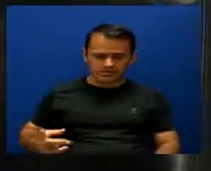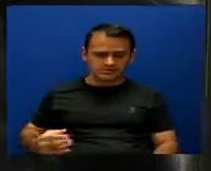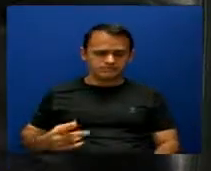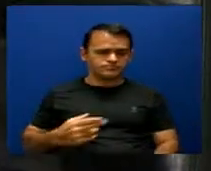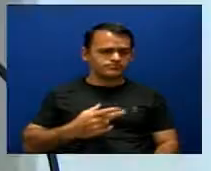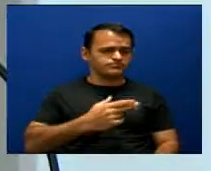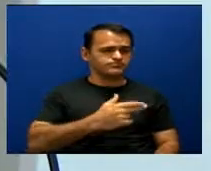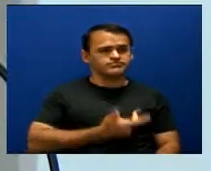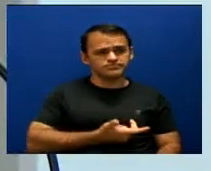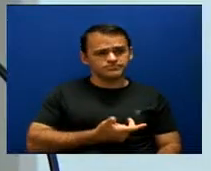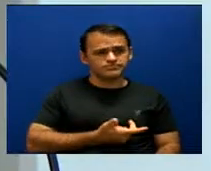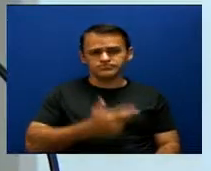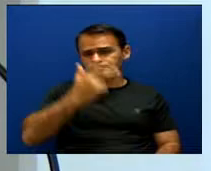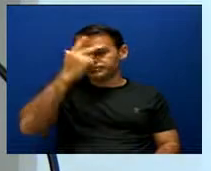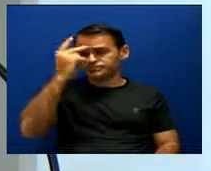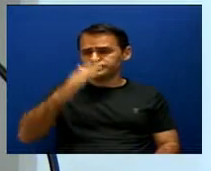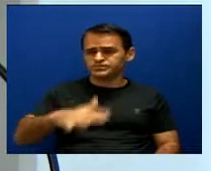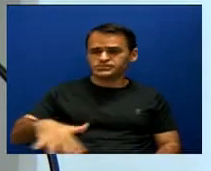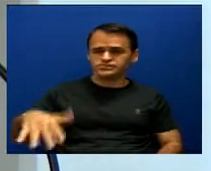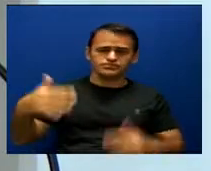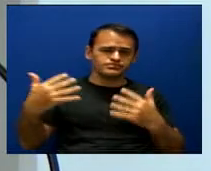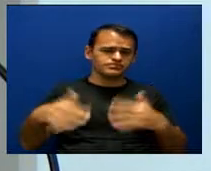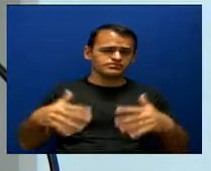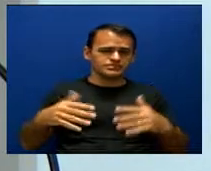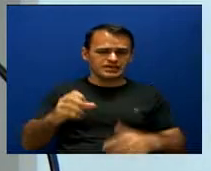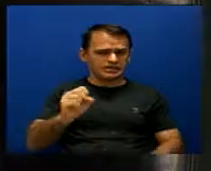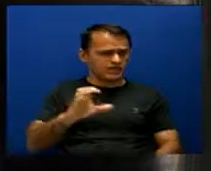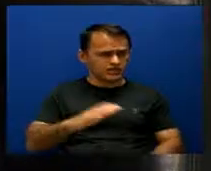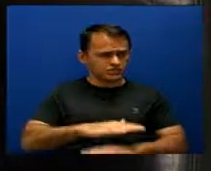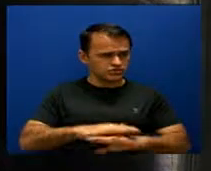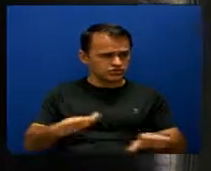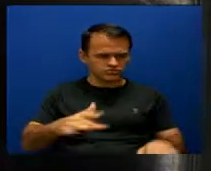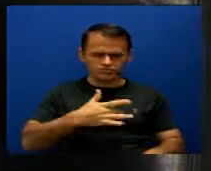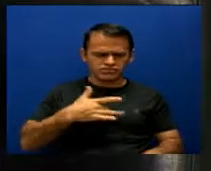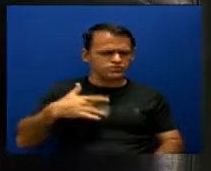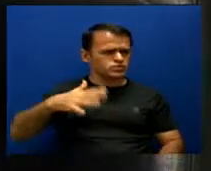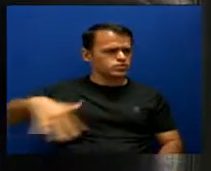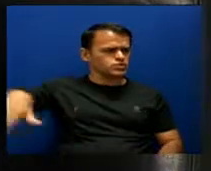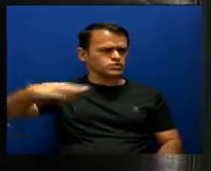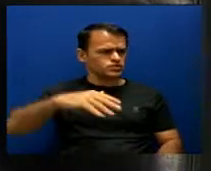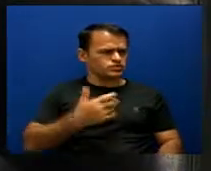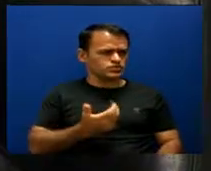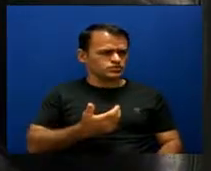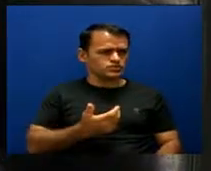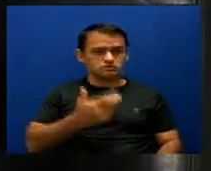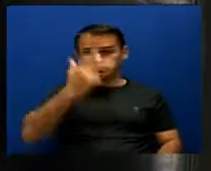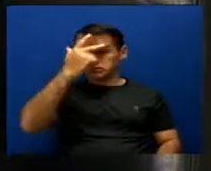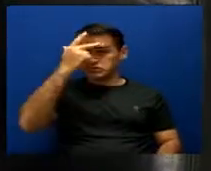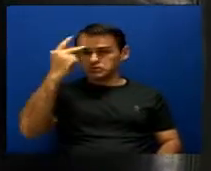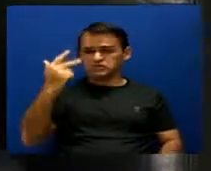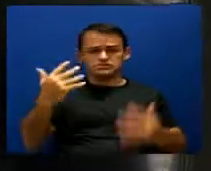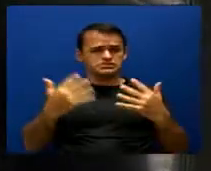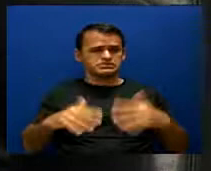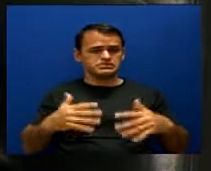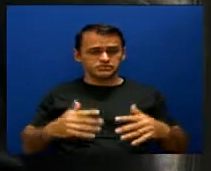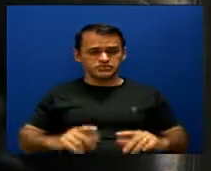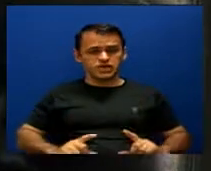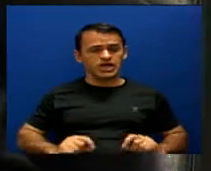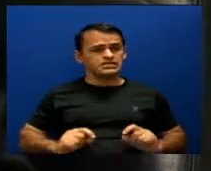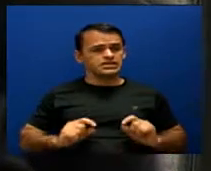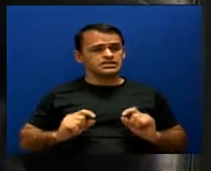Eu imagino, padre, o desespero, não tem a ver só com a Santa Casa, falando da saúde de um modo geral, o desespero de uma pessoa que está com